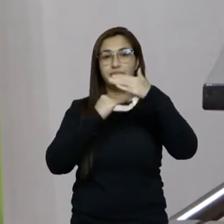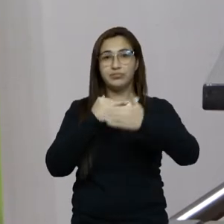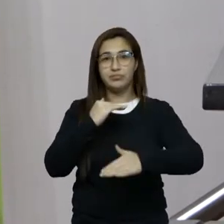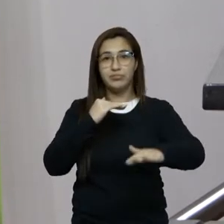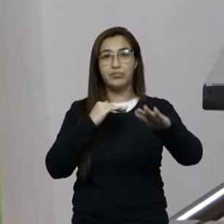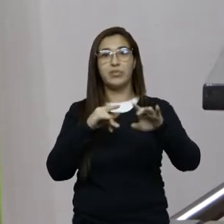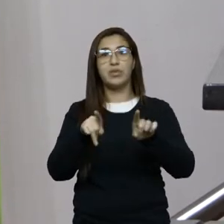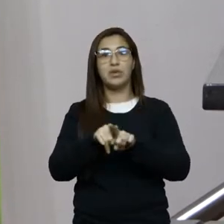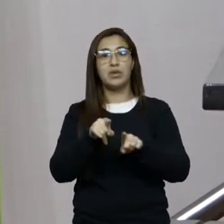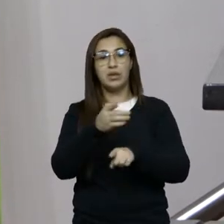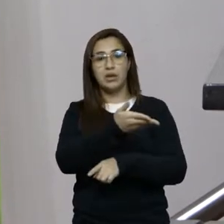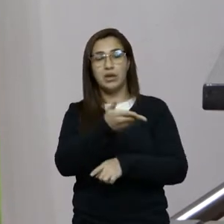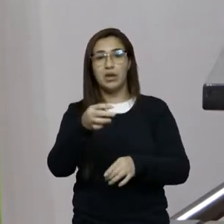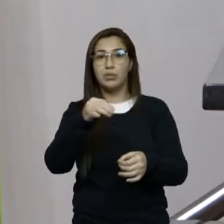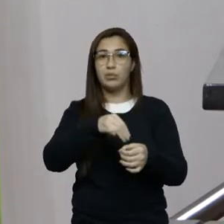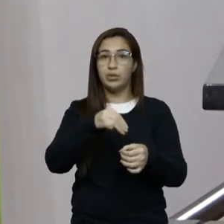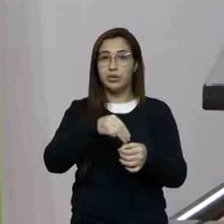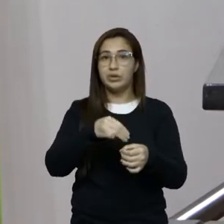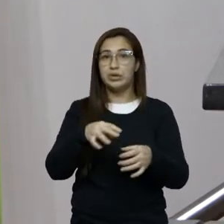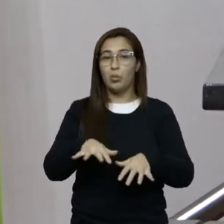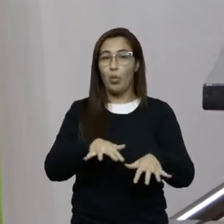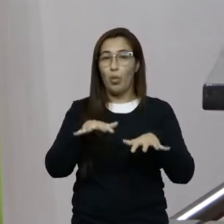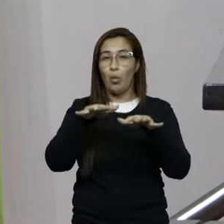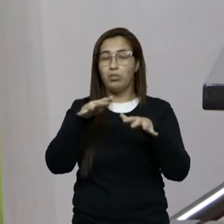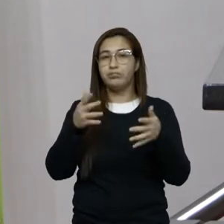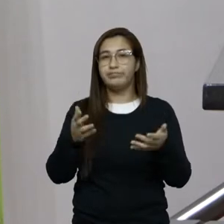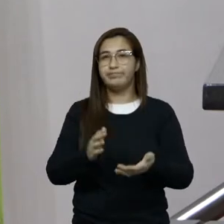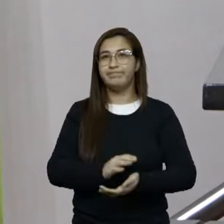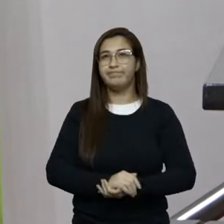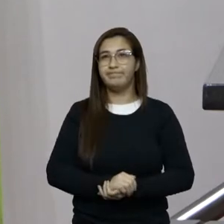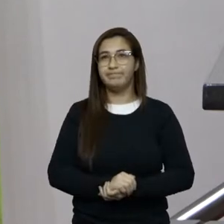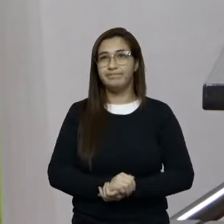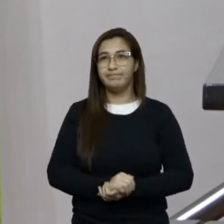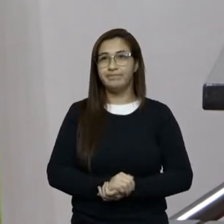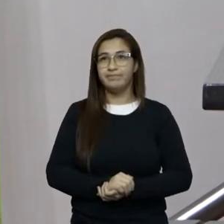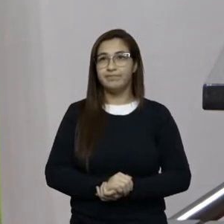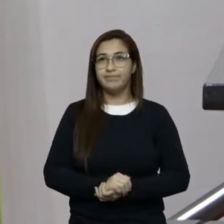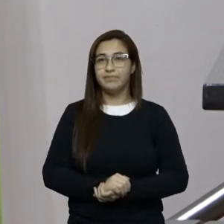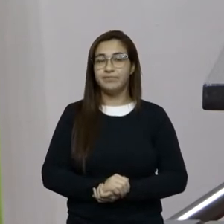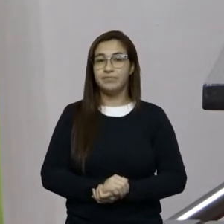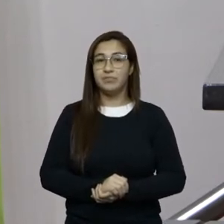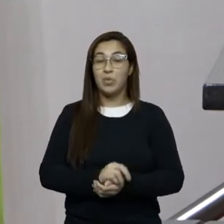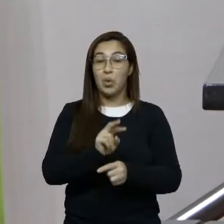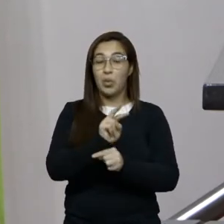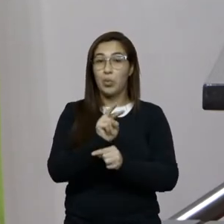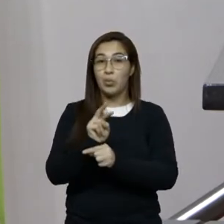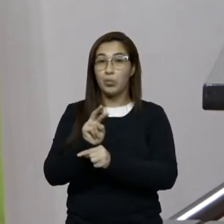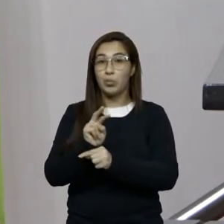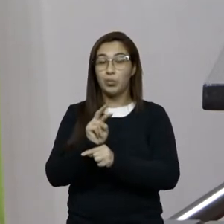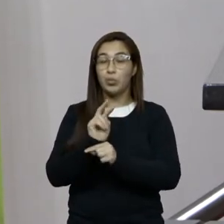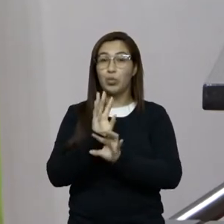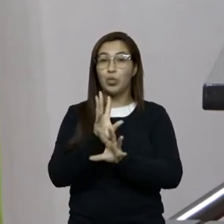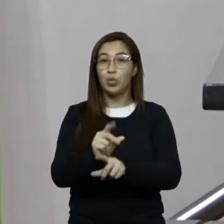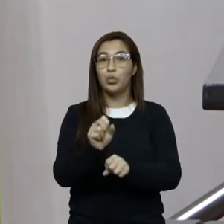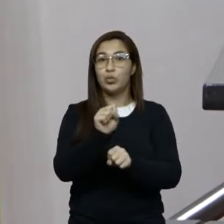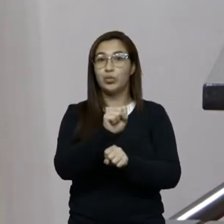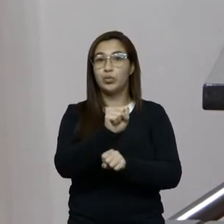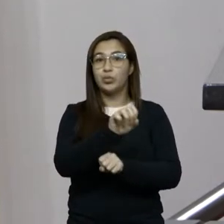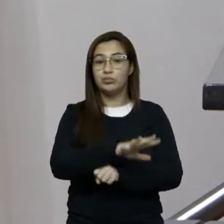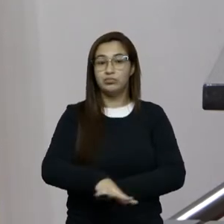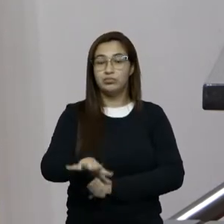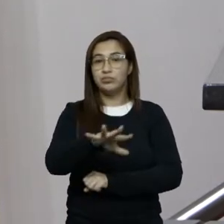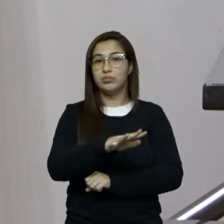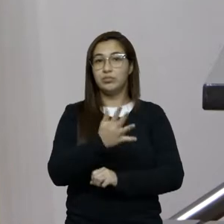e Ituporanga mais 30 segundos para concluir o deputado o que acaba protegendo todo nosso sistema do Vale do Itajaí